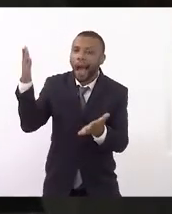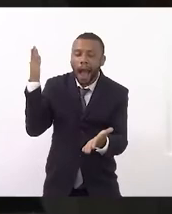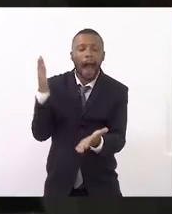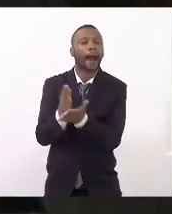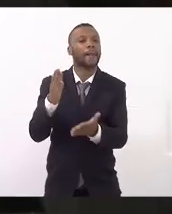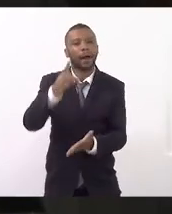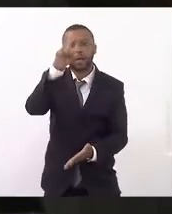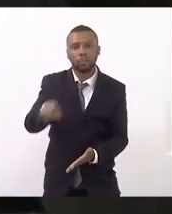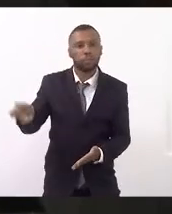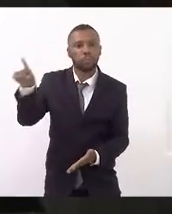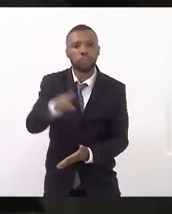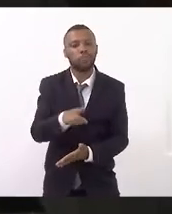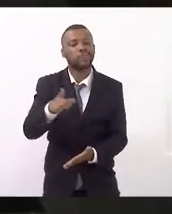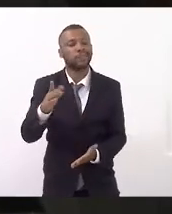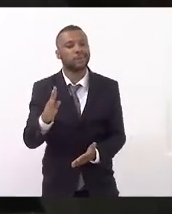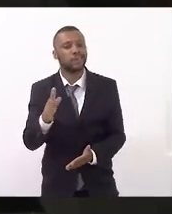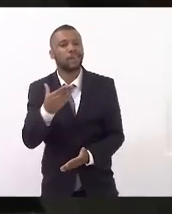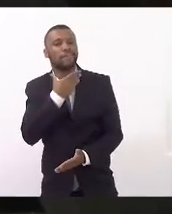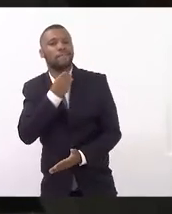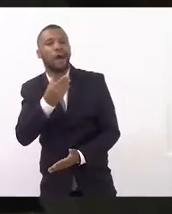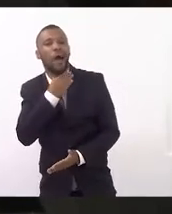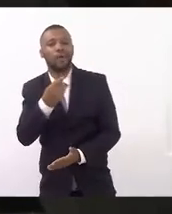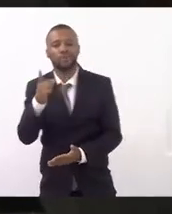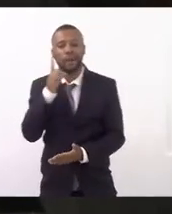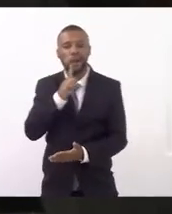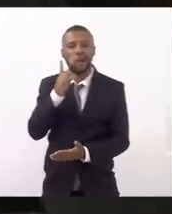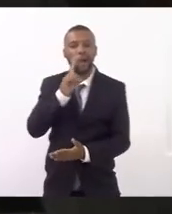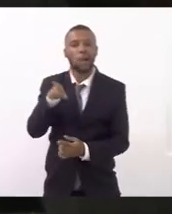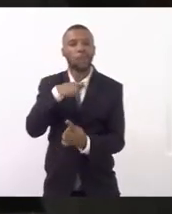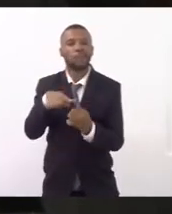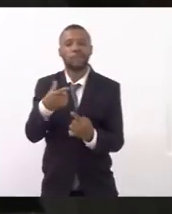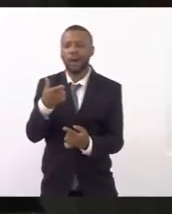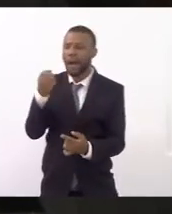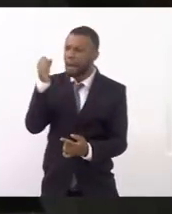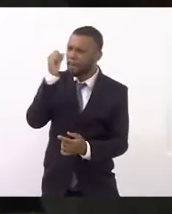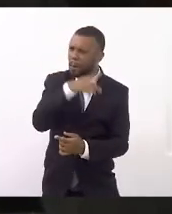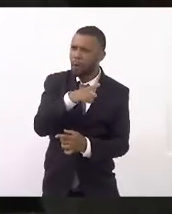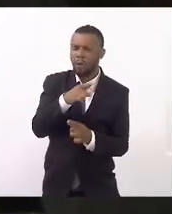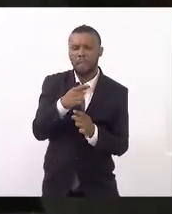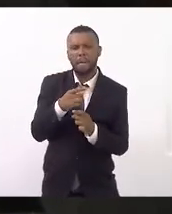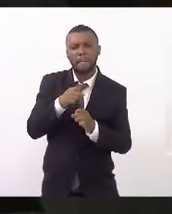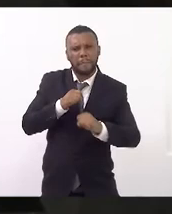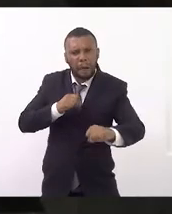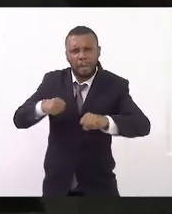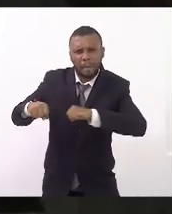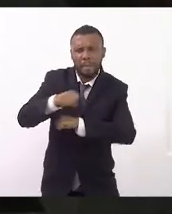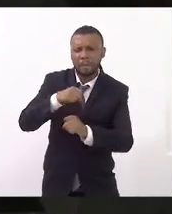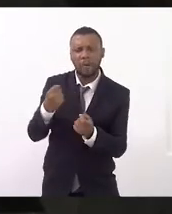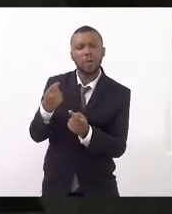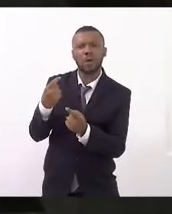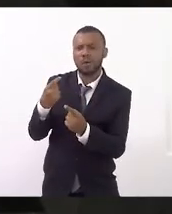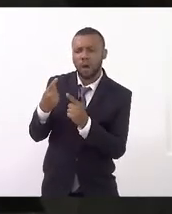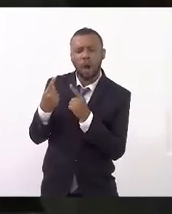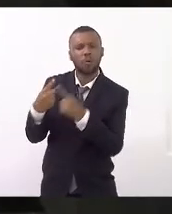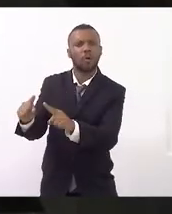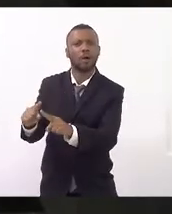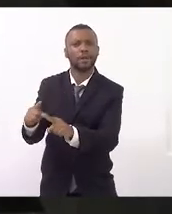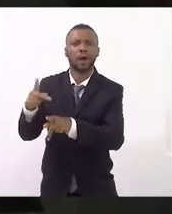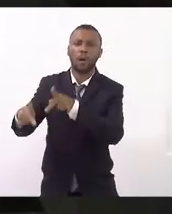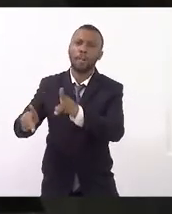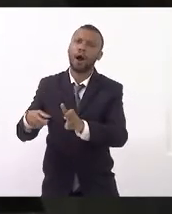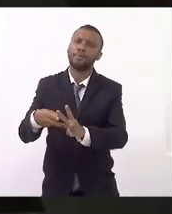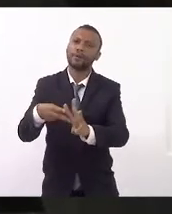esse falso pretexto para agredir os povos indígenas e as terras indígenas.